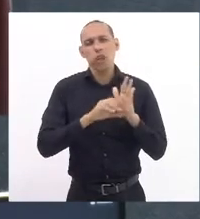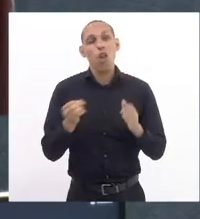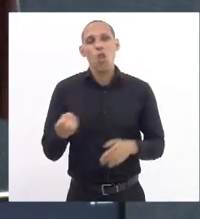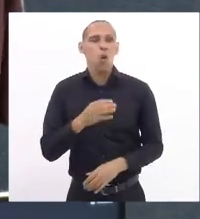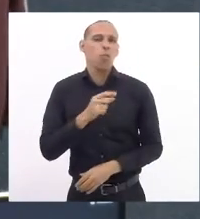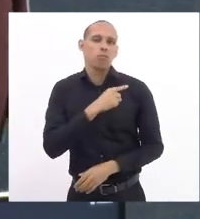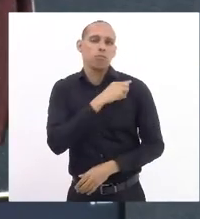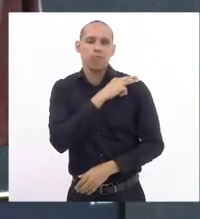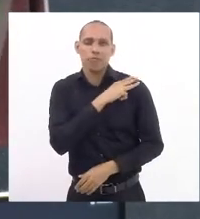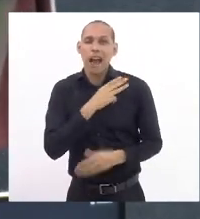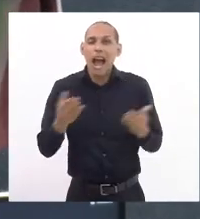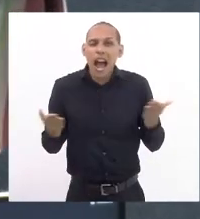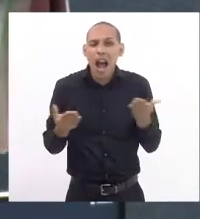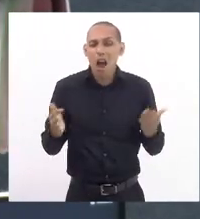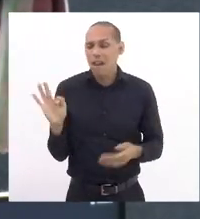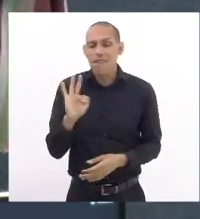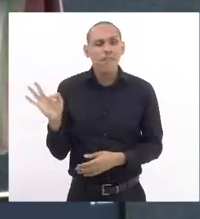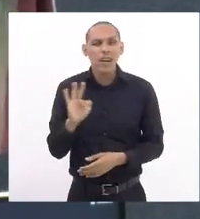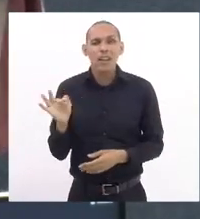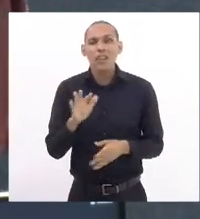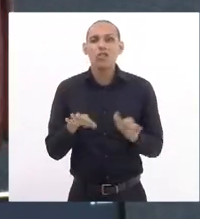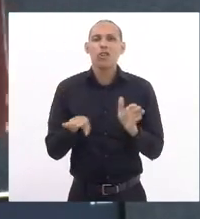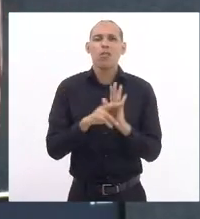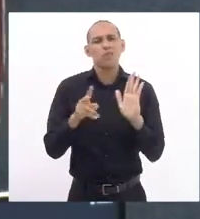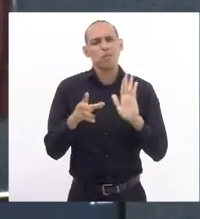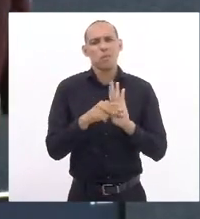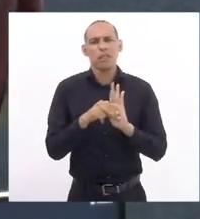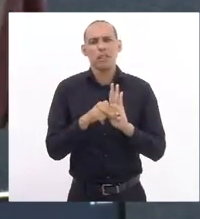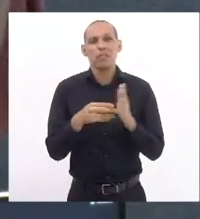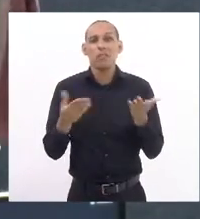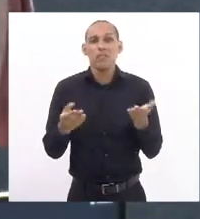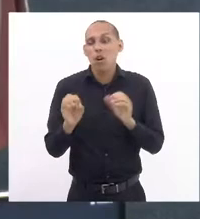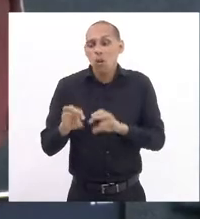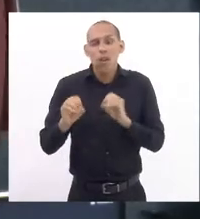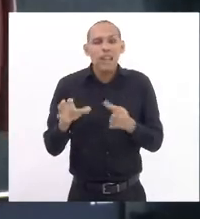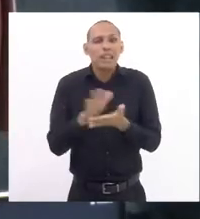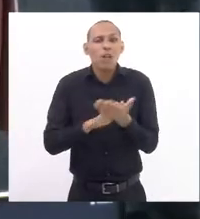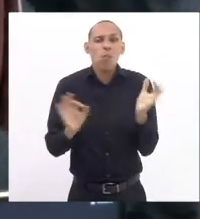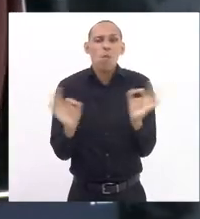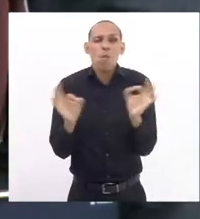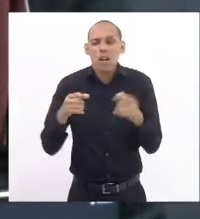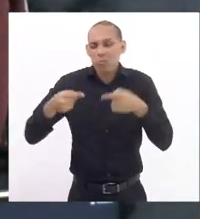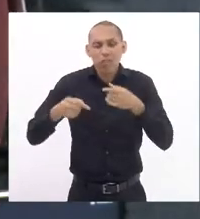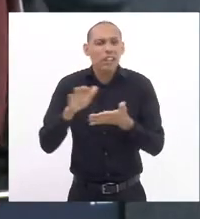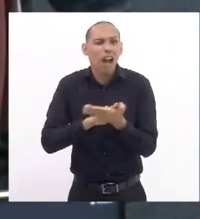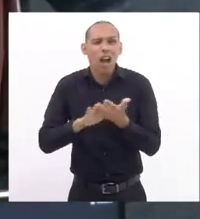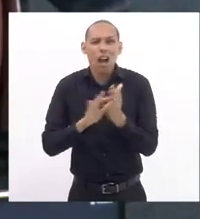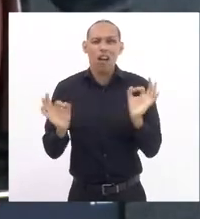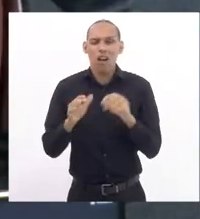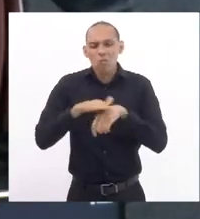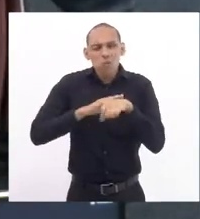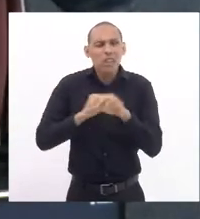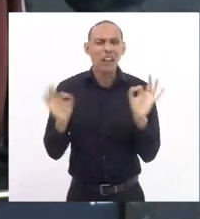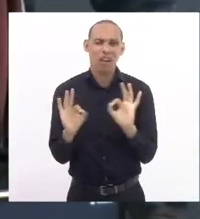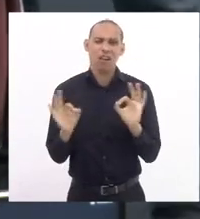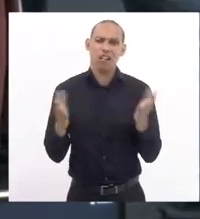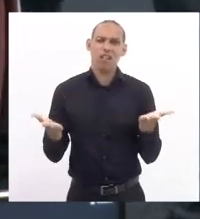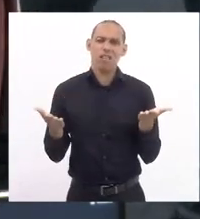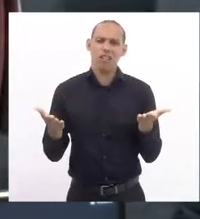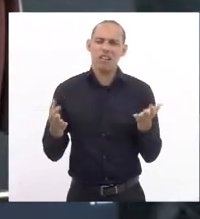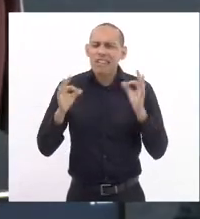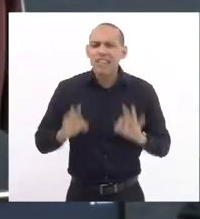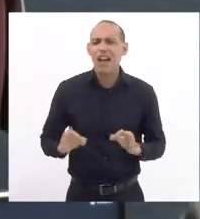ensino médio. Só agora, em fevereiro, chegaram as ementas. Nenhuma orientação, nenhuma discussão, nenhuma conversa. Isso não é